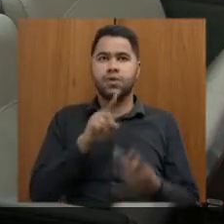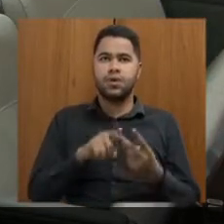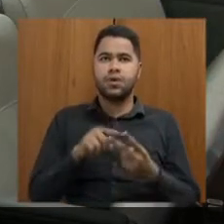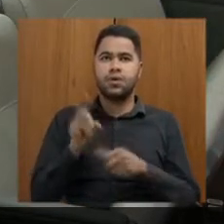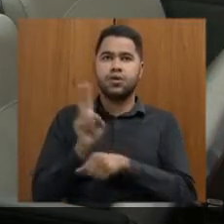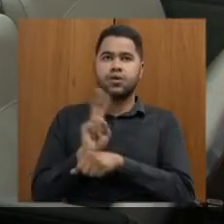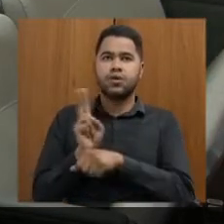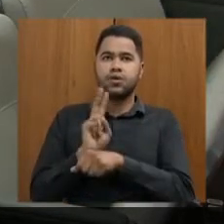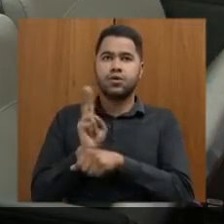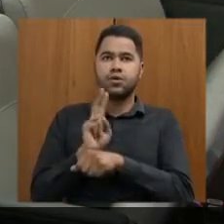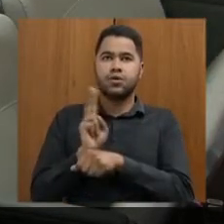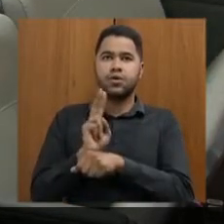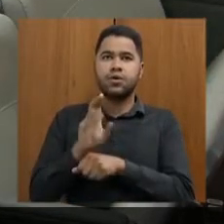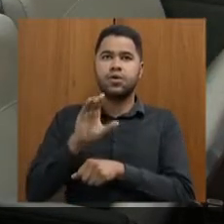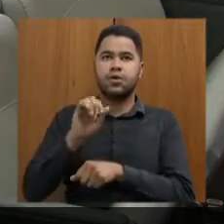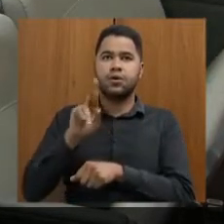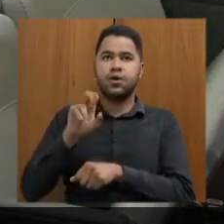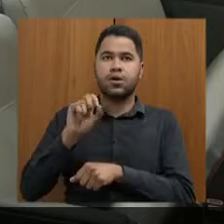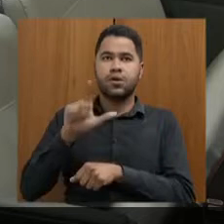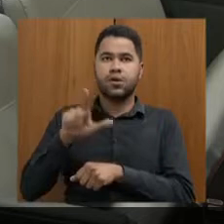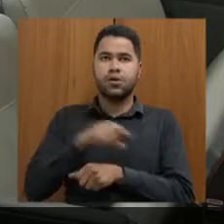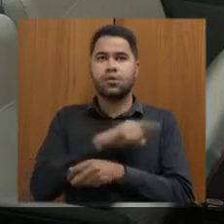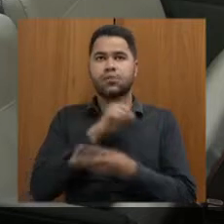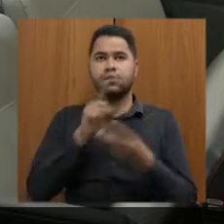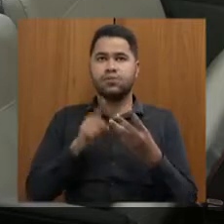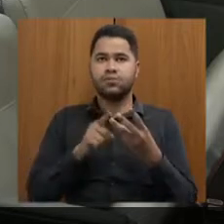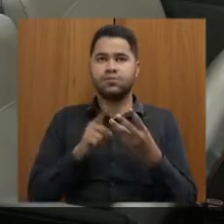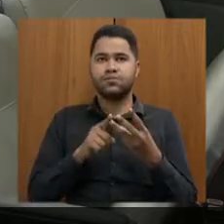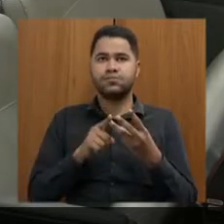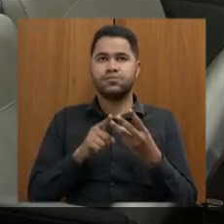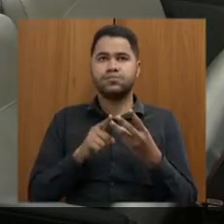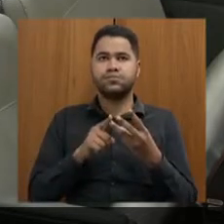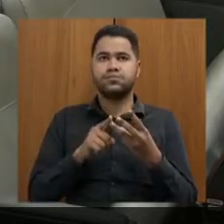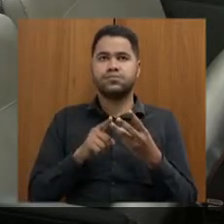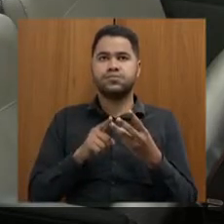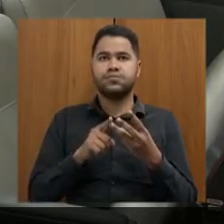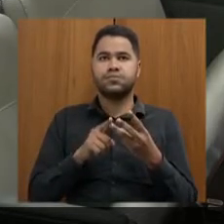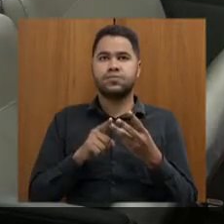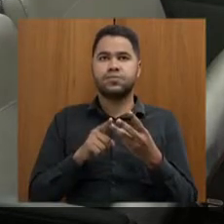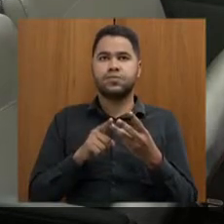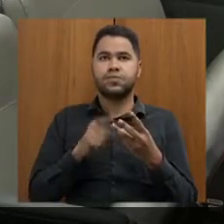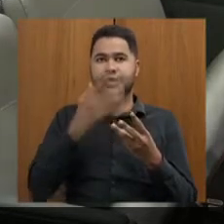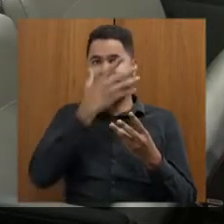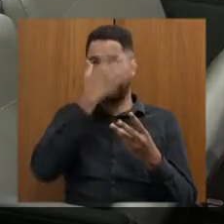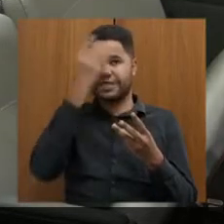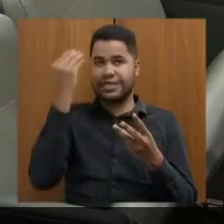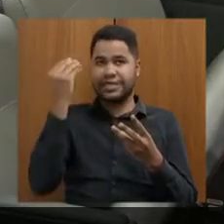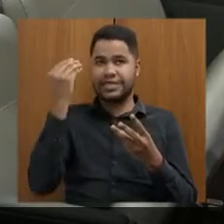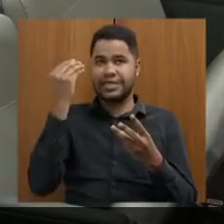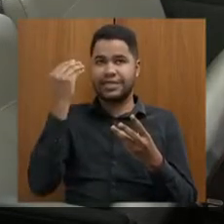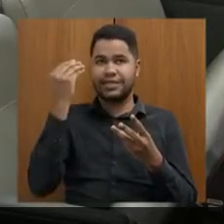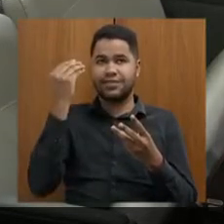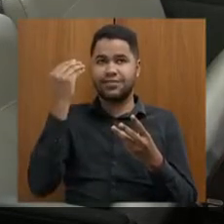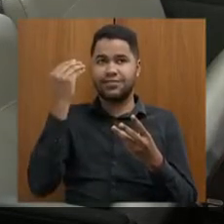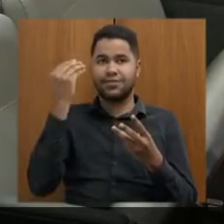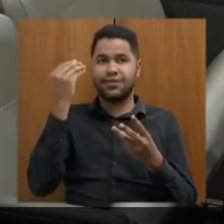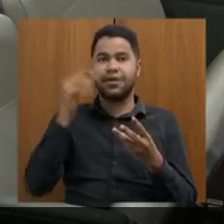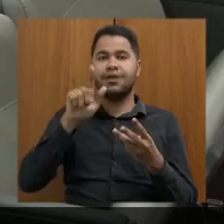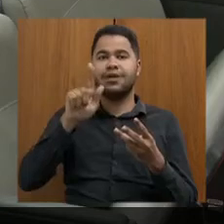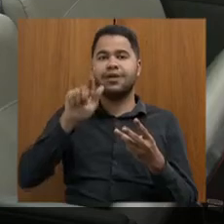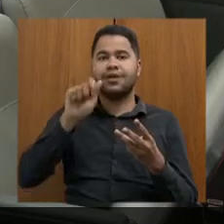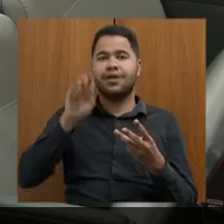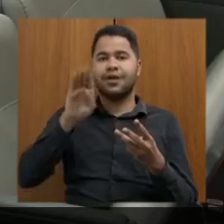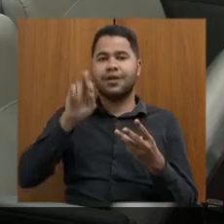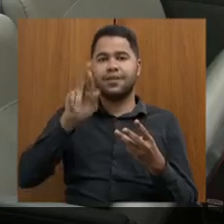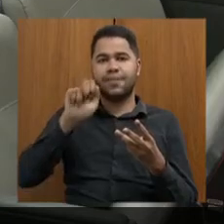chefe de gabinete Carol eu esqueci o nome do o